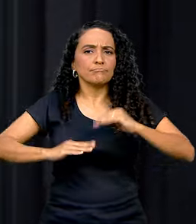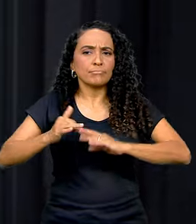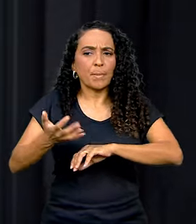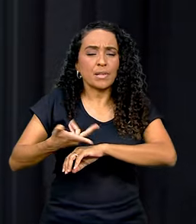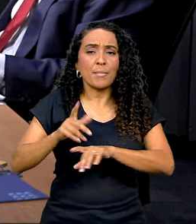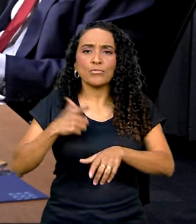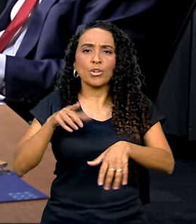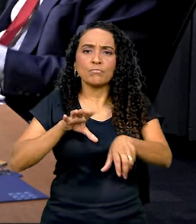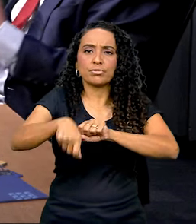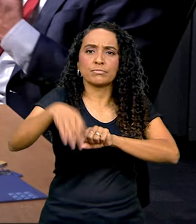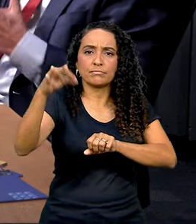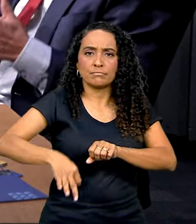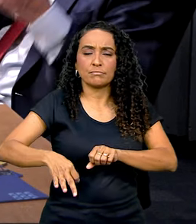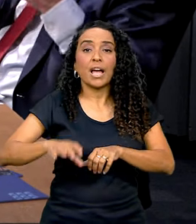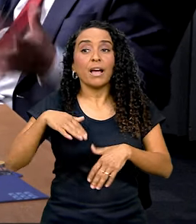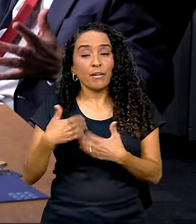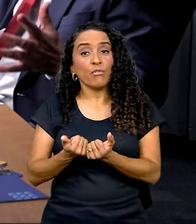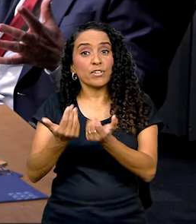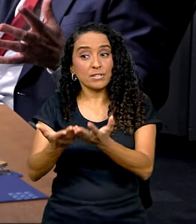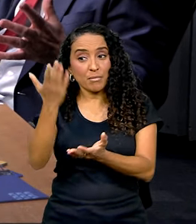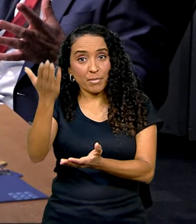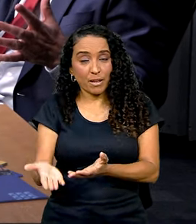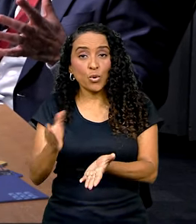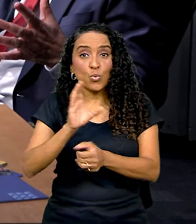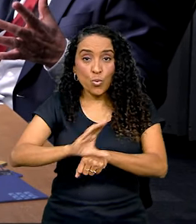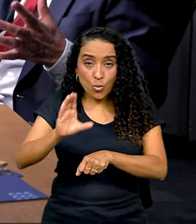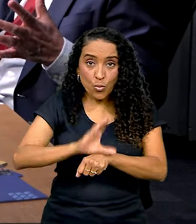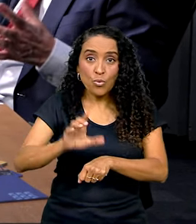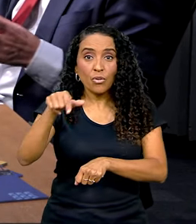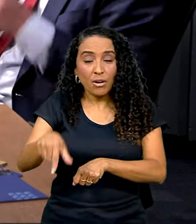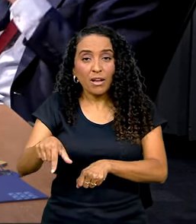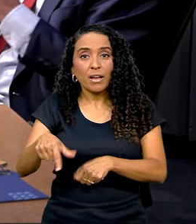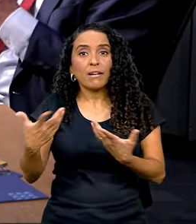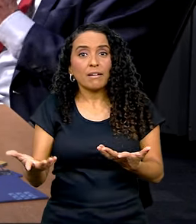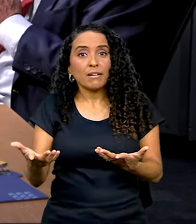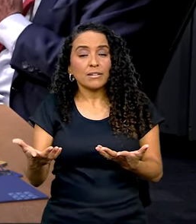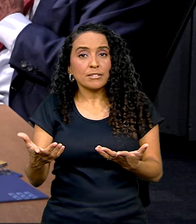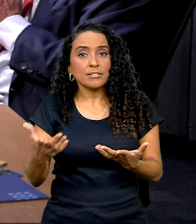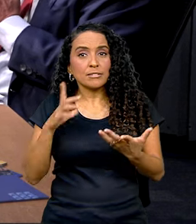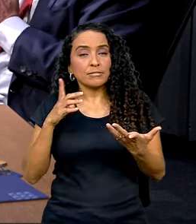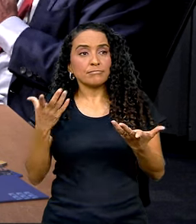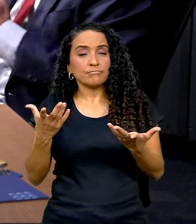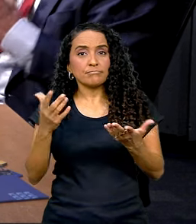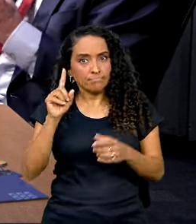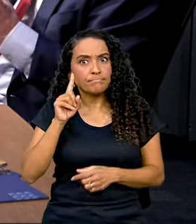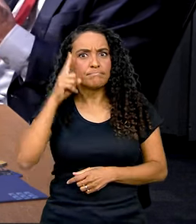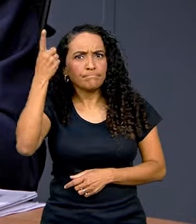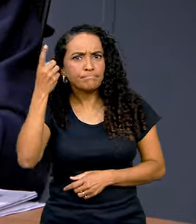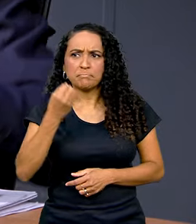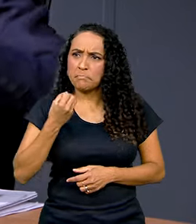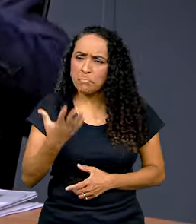ten uma qualificação então foi oferecido para ela esse curso ela muito e com